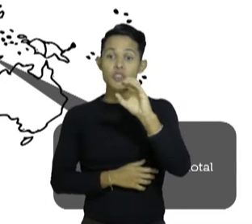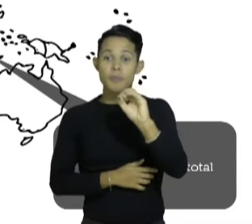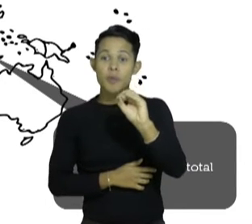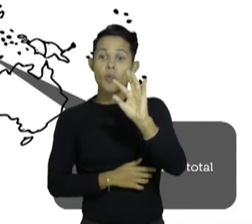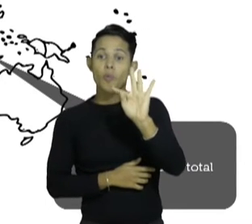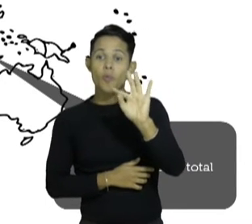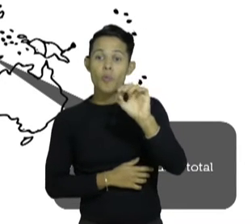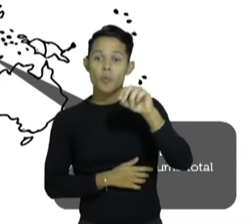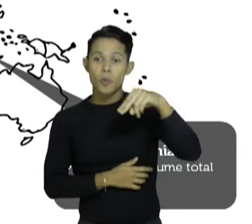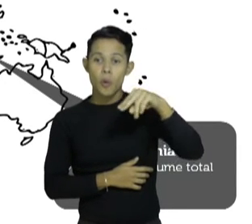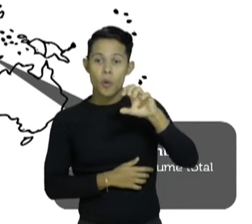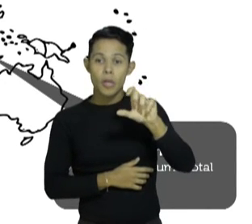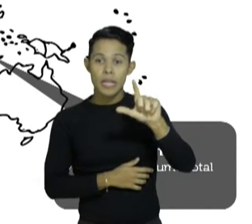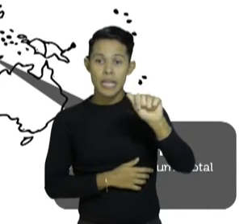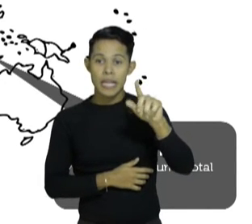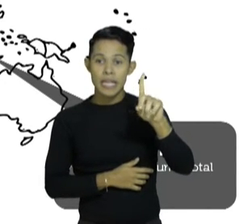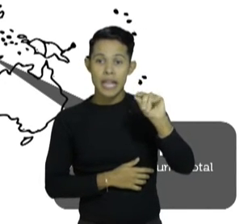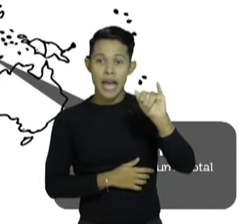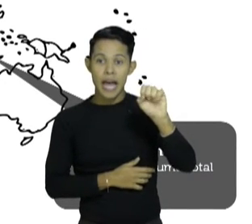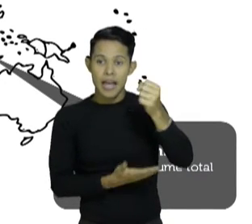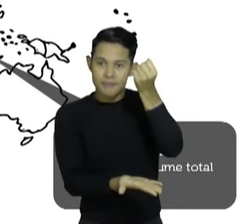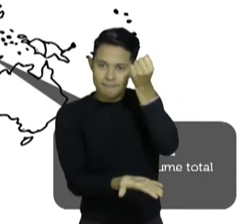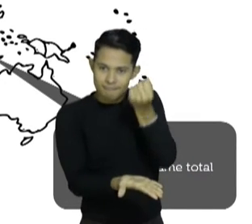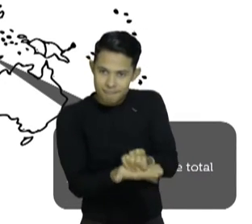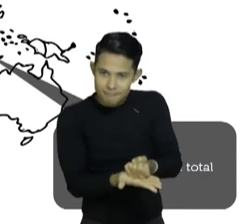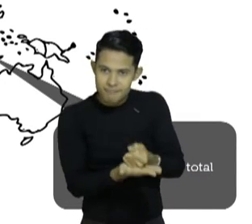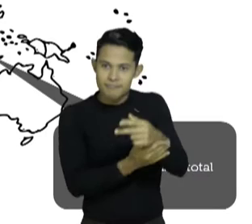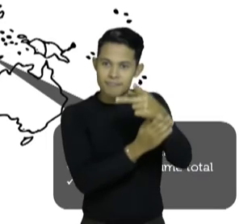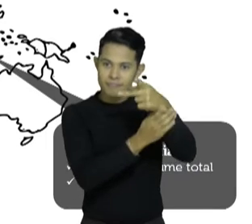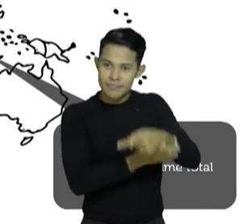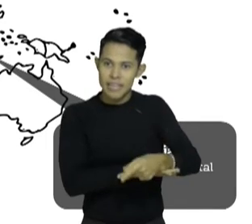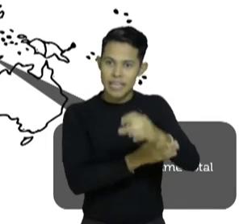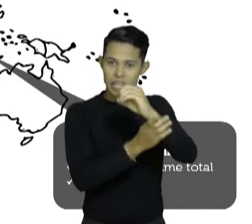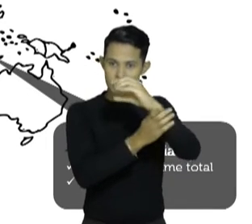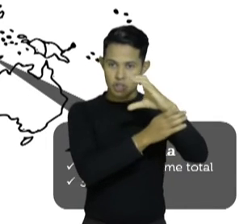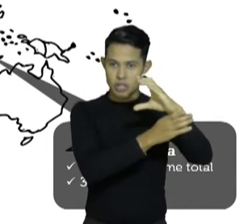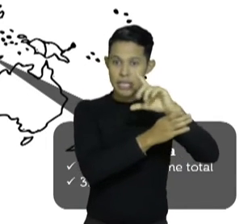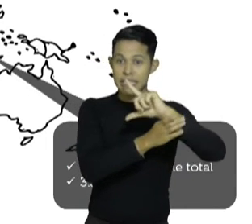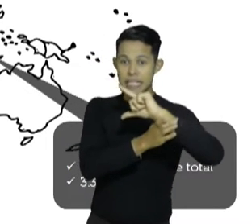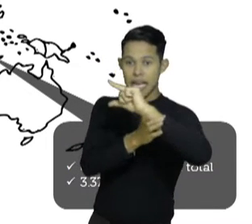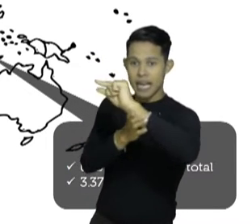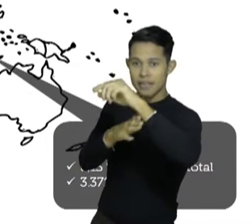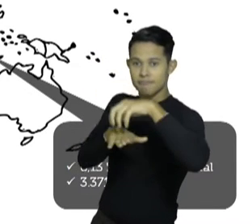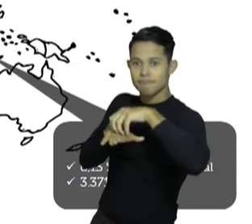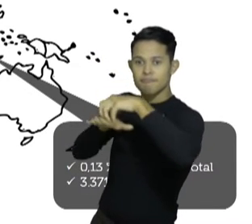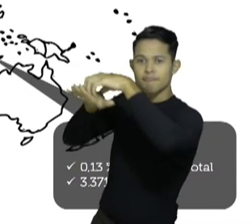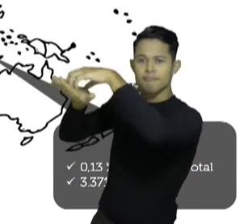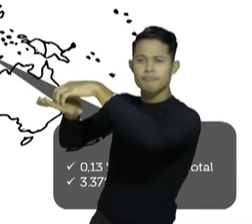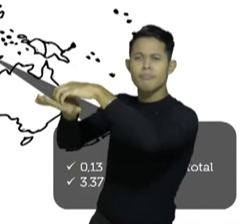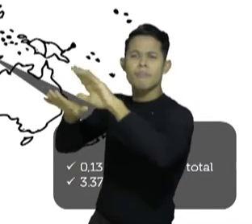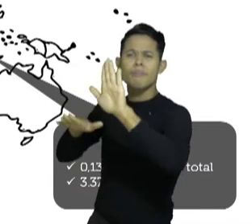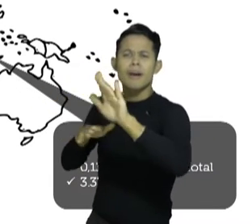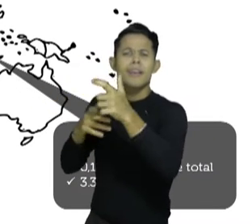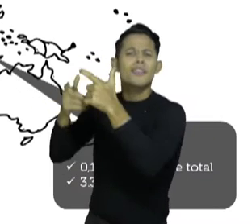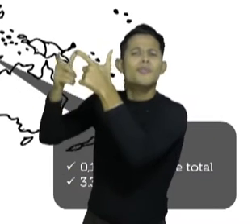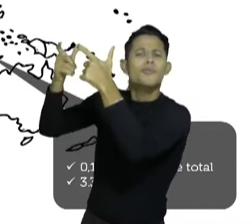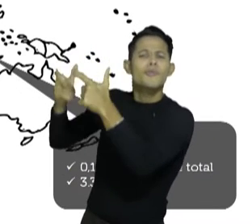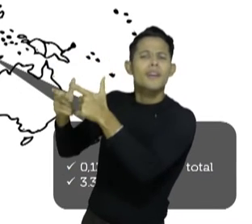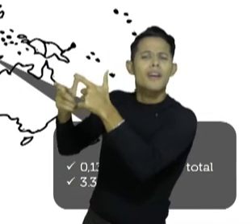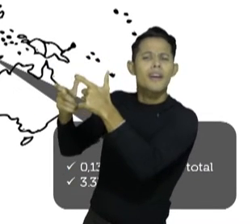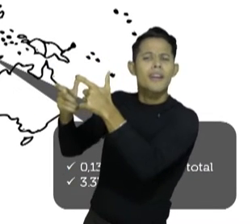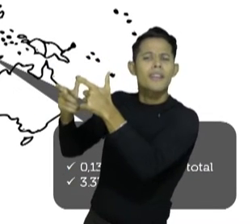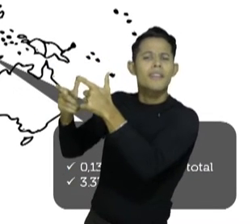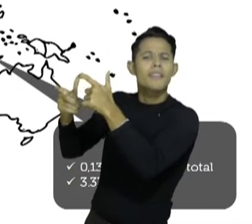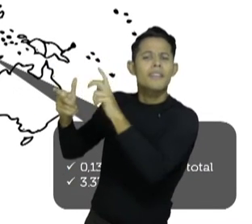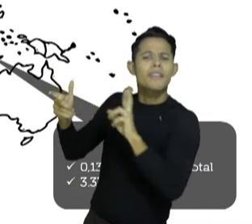todos os meses saite de Santa Catarina e olhem aqui gente olhem aonde vai o frango brasileiro